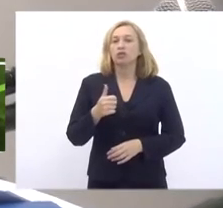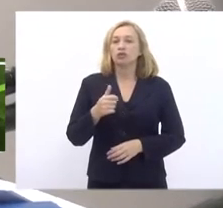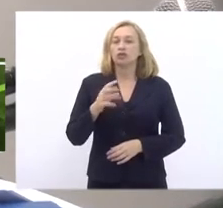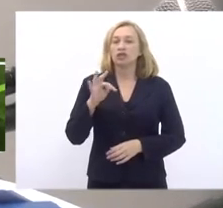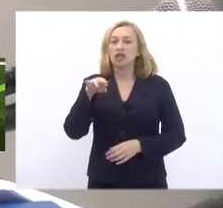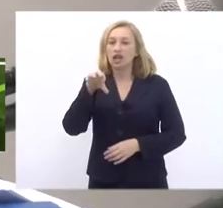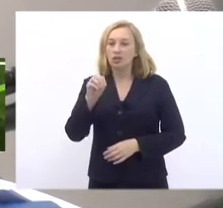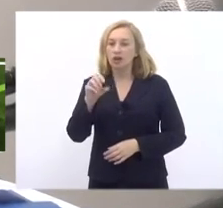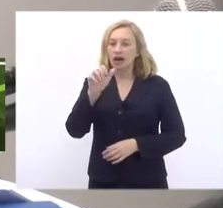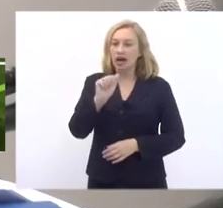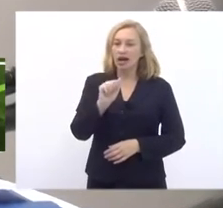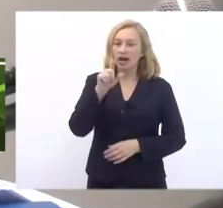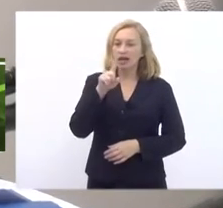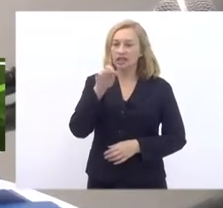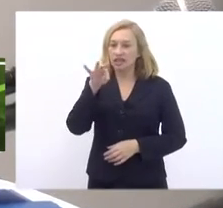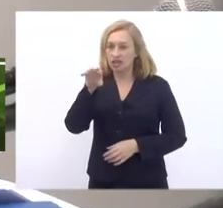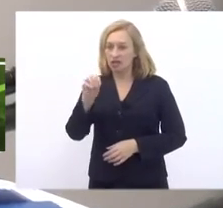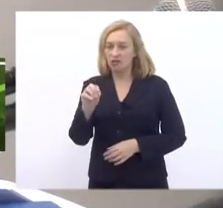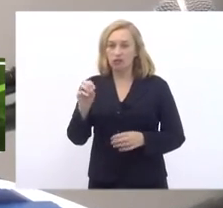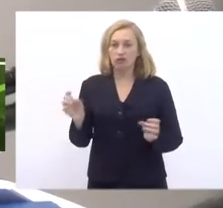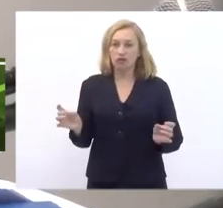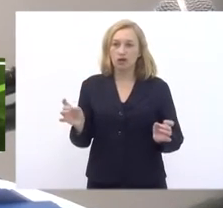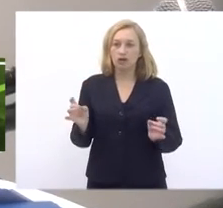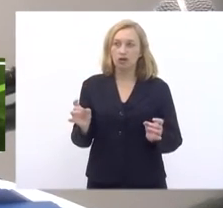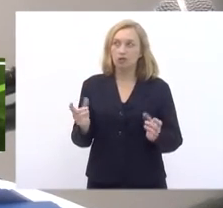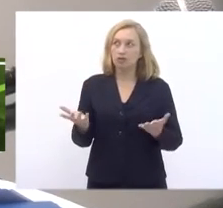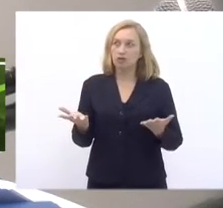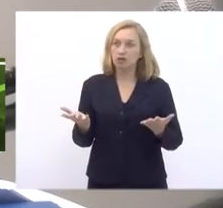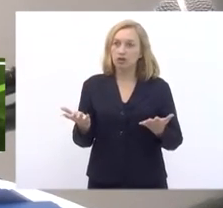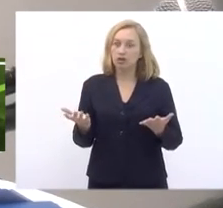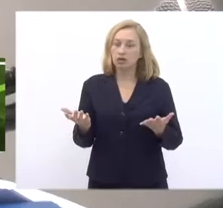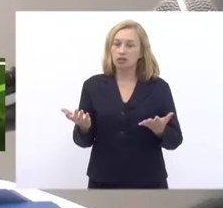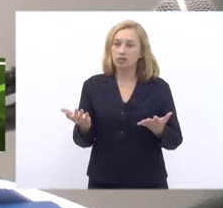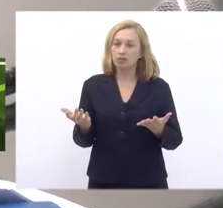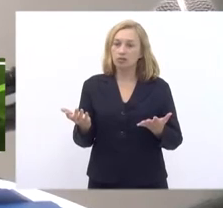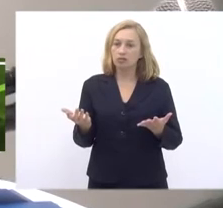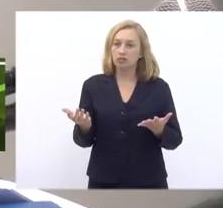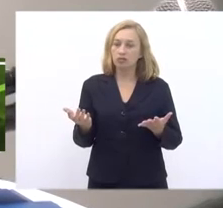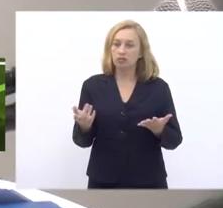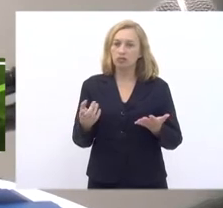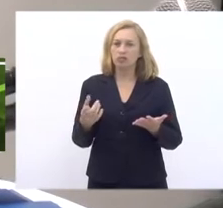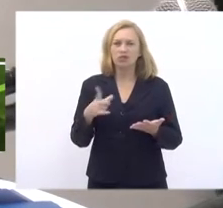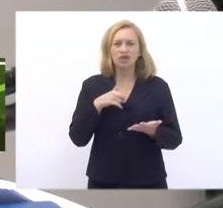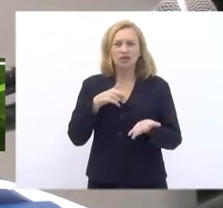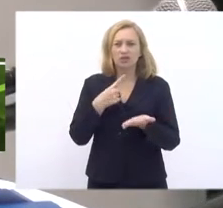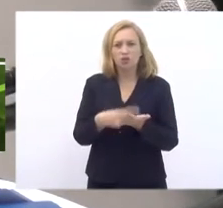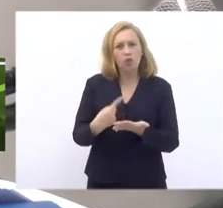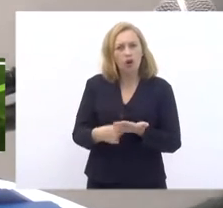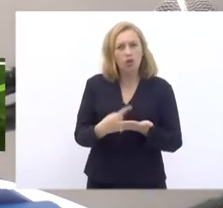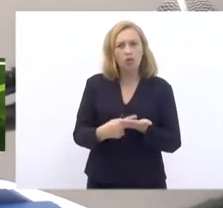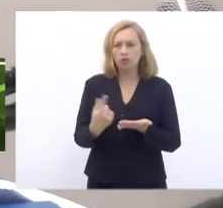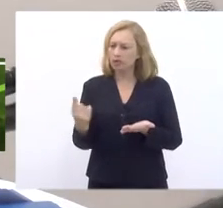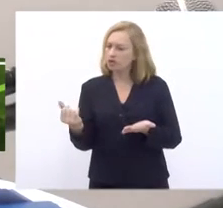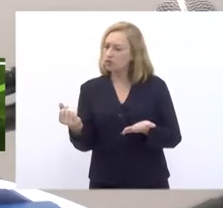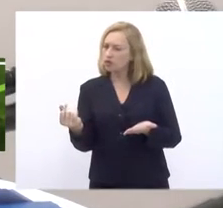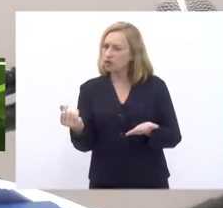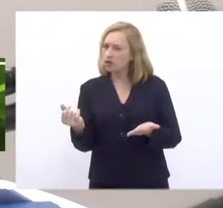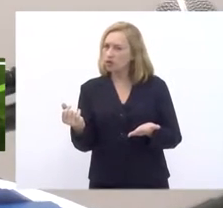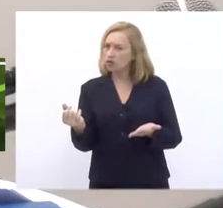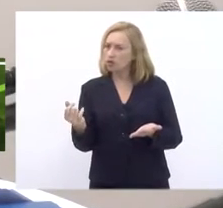que acabou celebrando, digamos assim, um acordo para que a tarifa não fosse